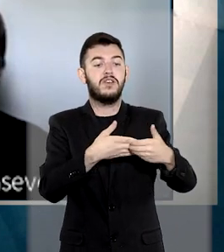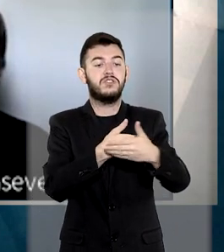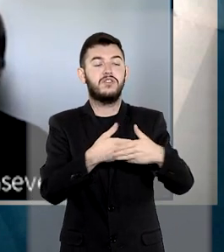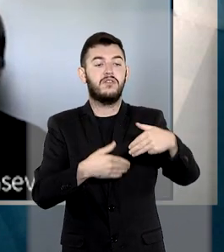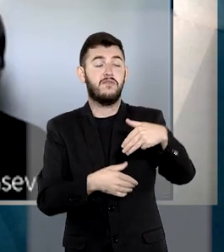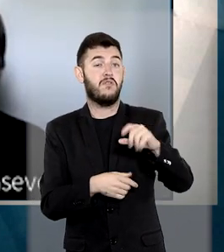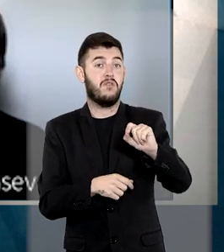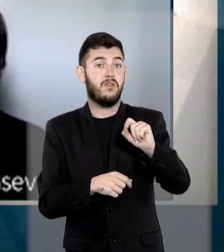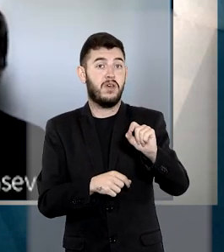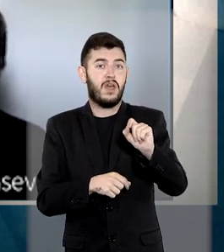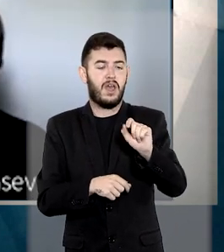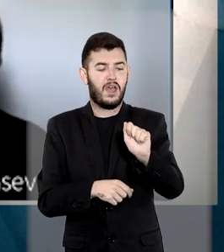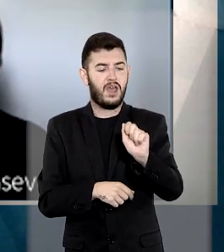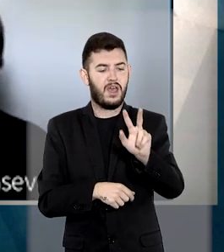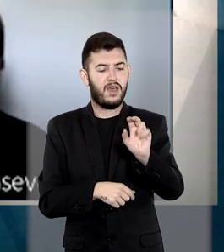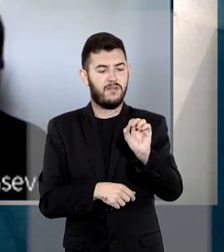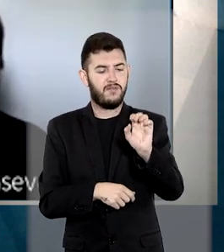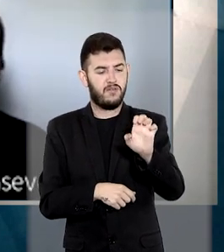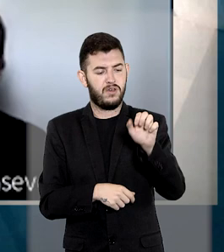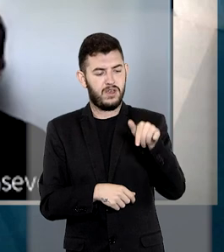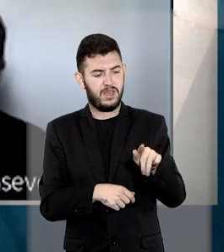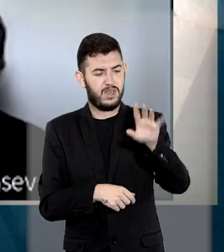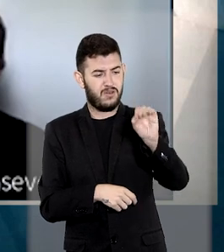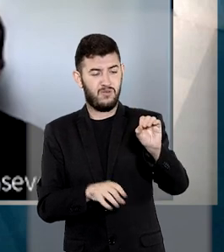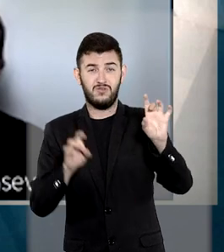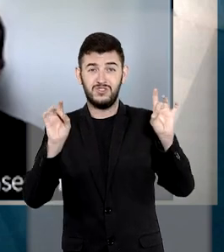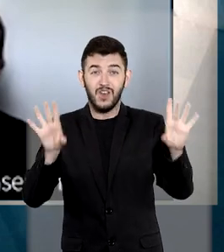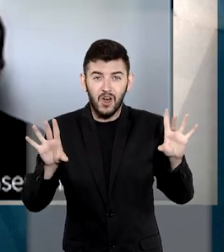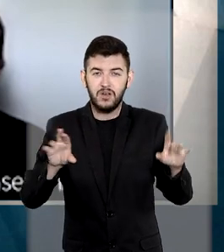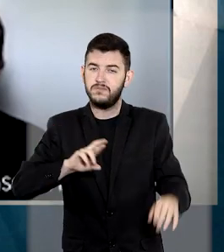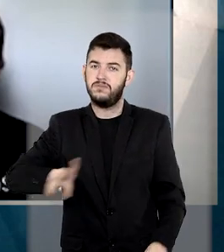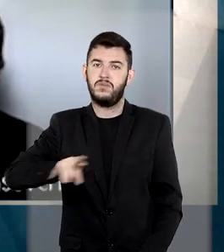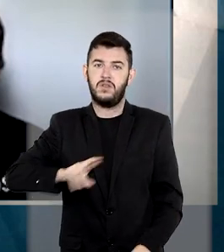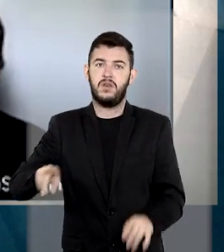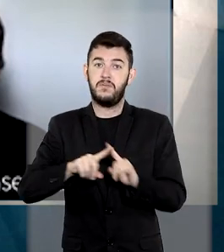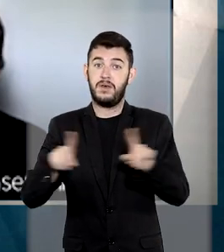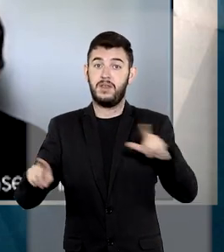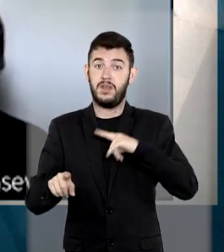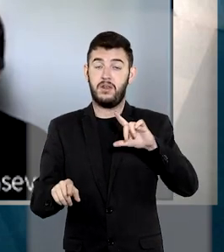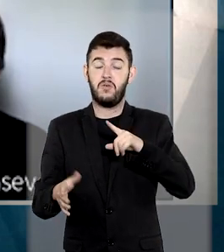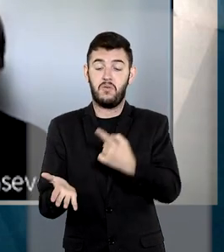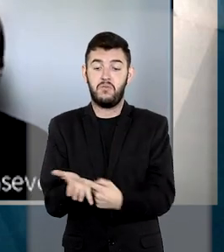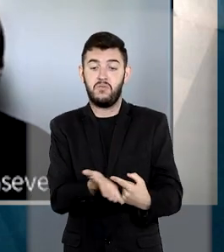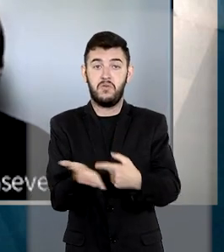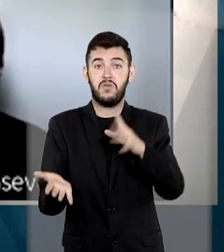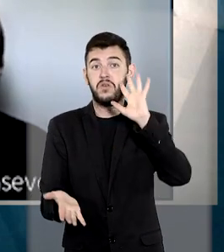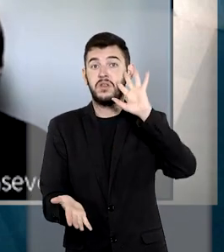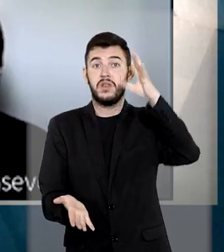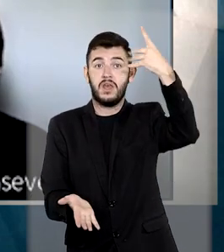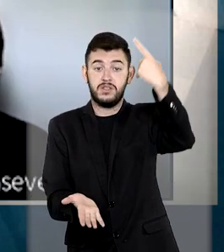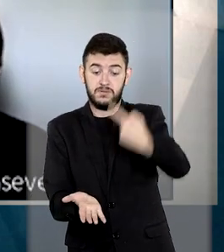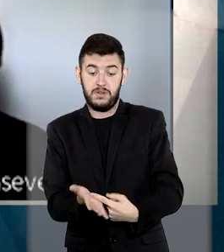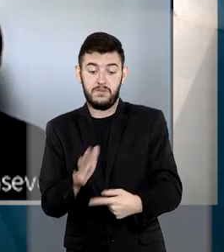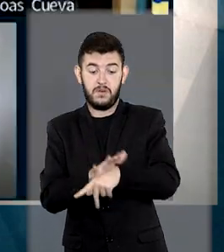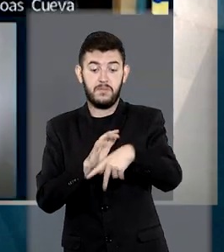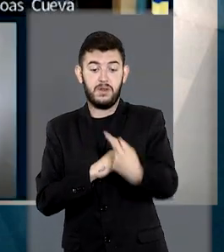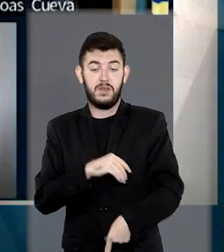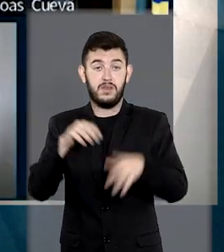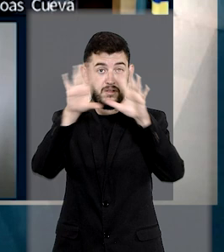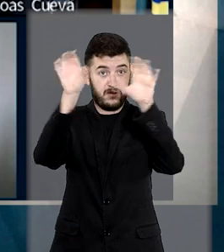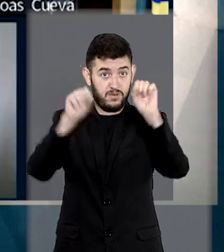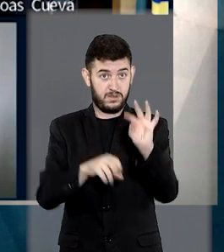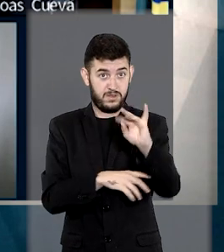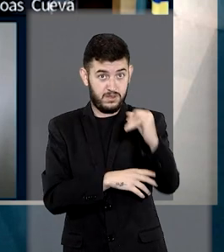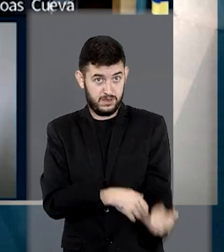materno-filial, não apenas avoengo, o que torna possível, em tese, a aplicação do entendimento excepcional do STJ. Ao